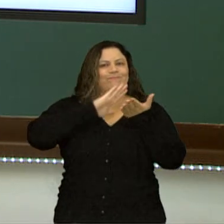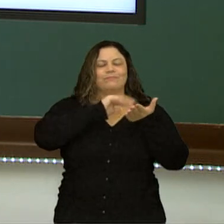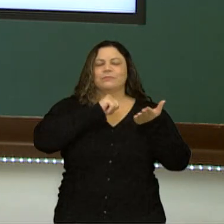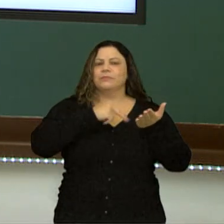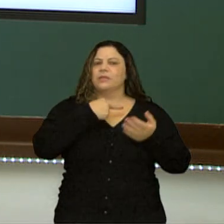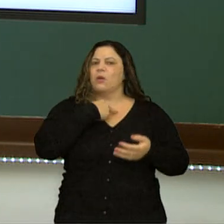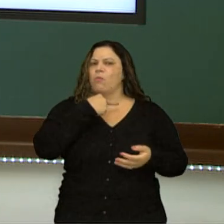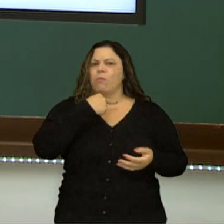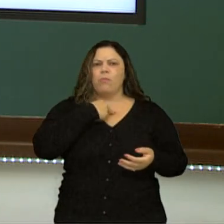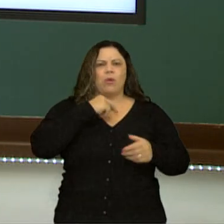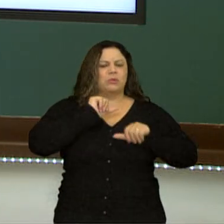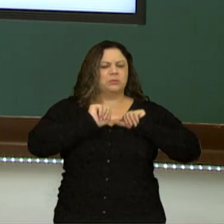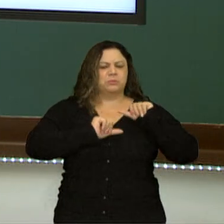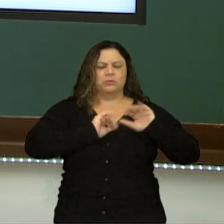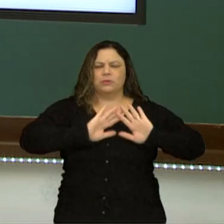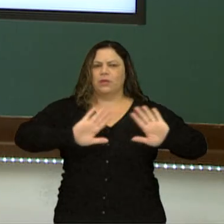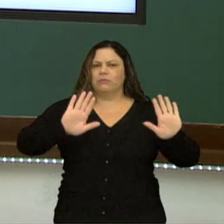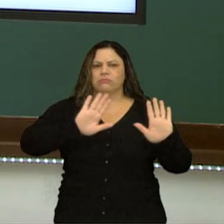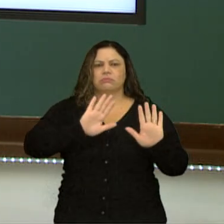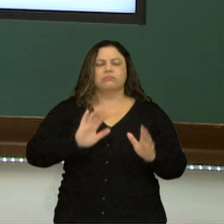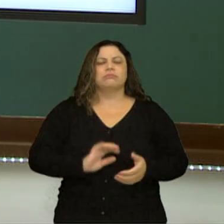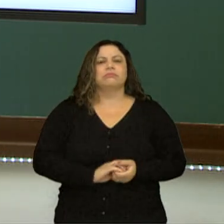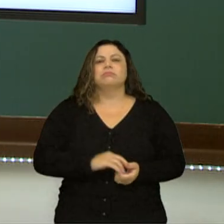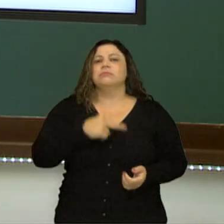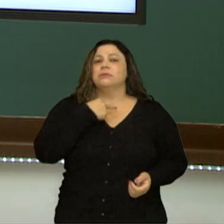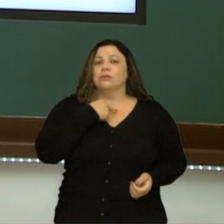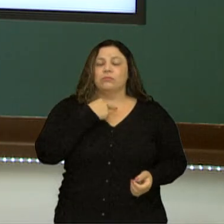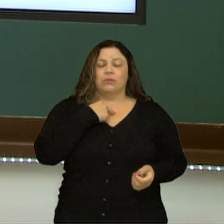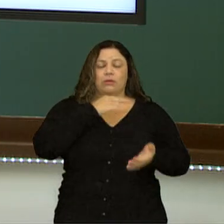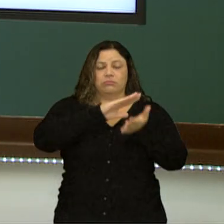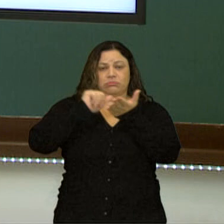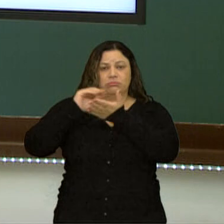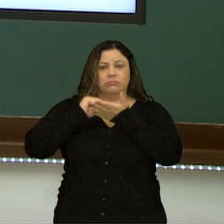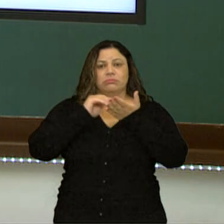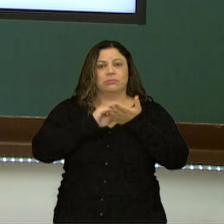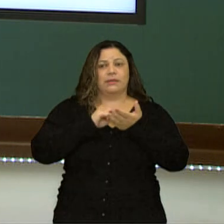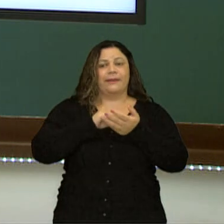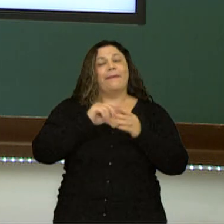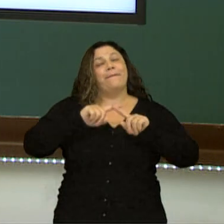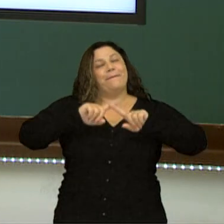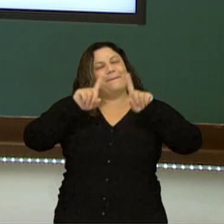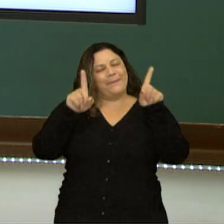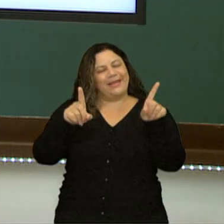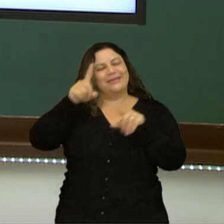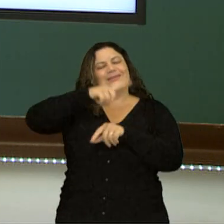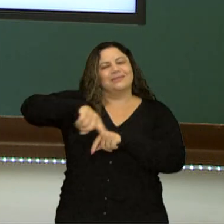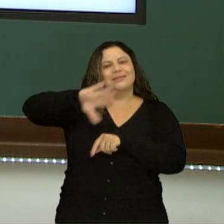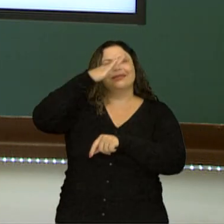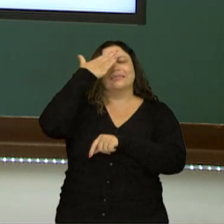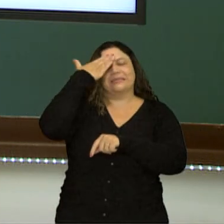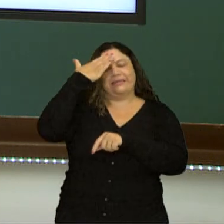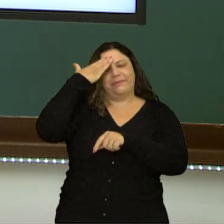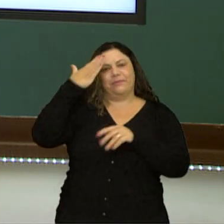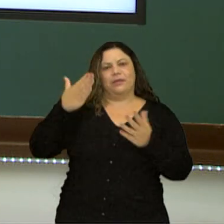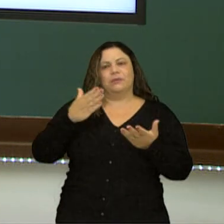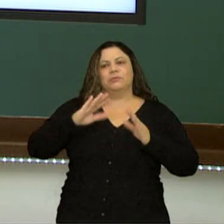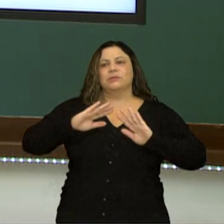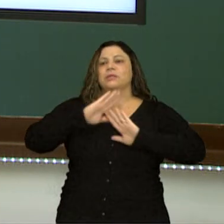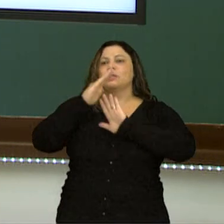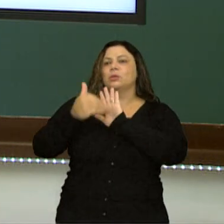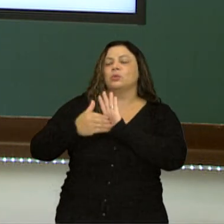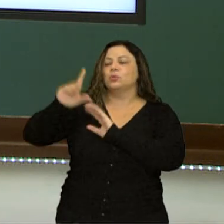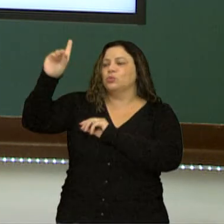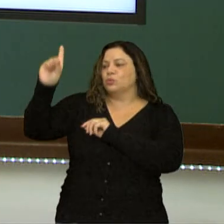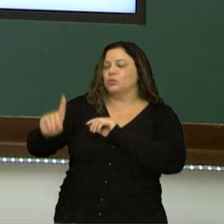Infelizmente, todo mundo sabe que nem todos os nossos direitos acabam sendo respeitados no dia a dia. Cabe a nós fazermos